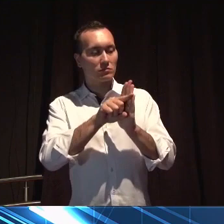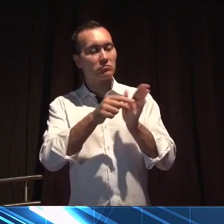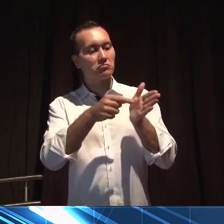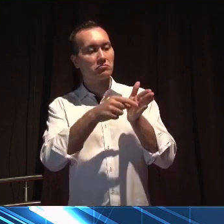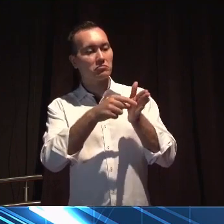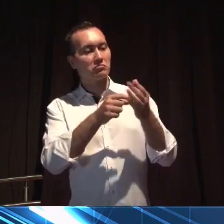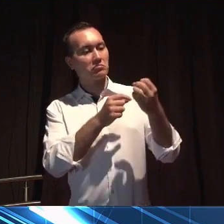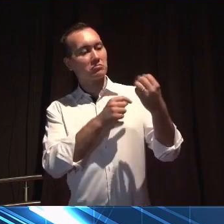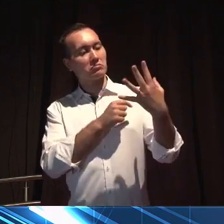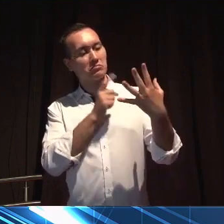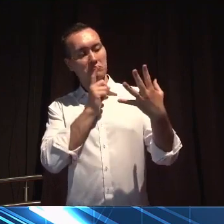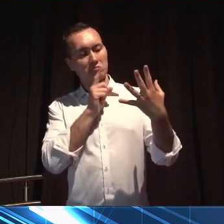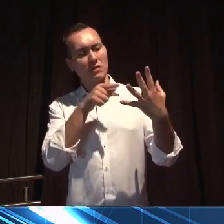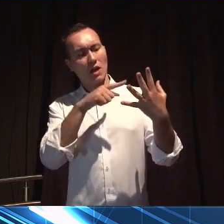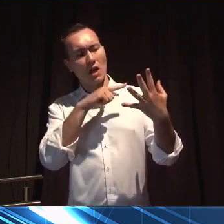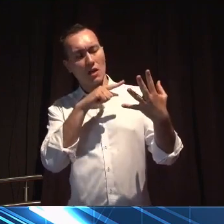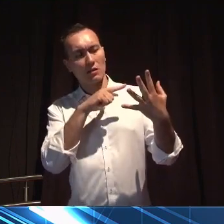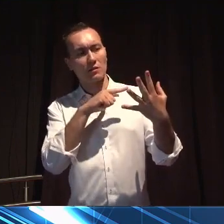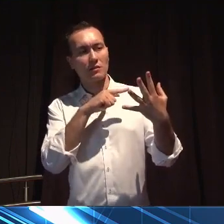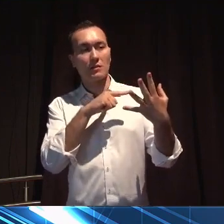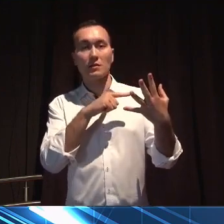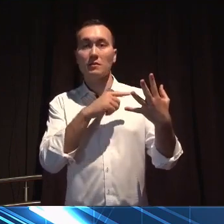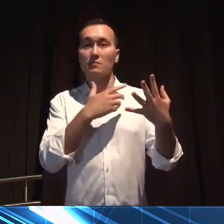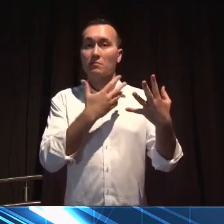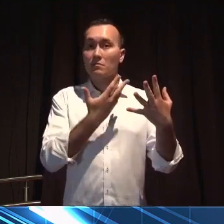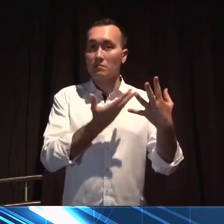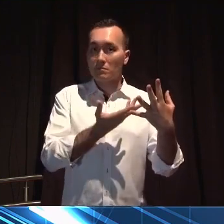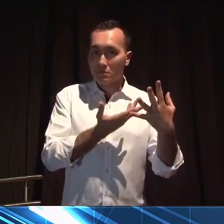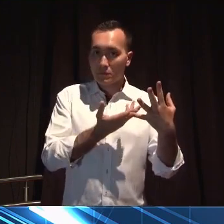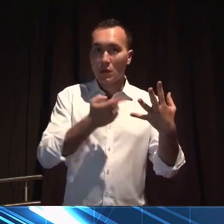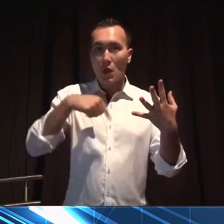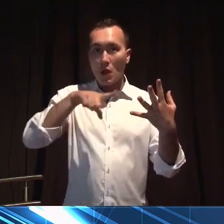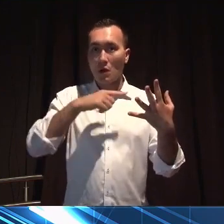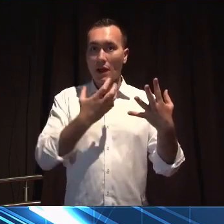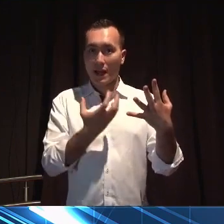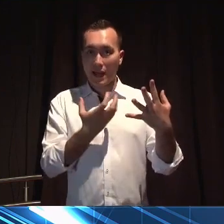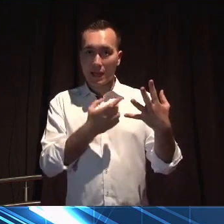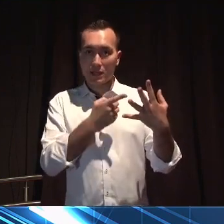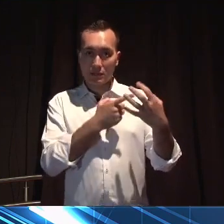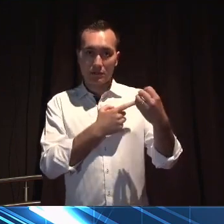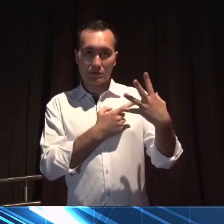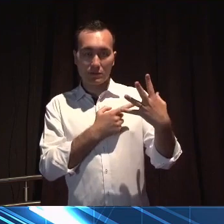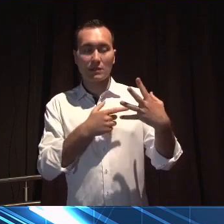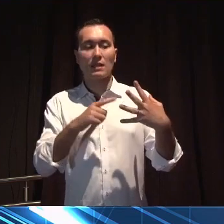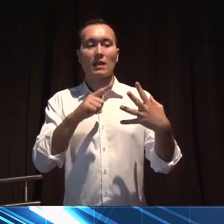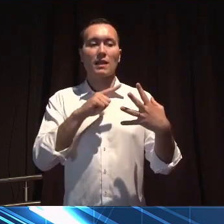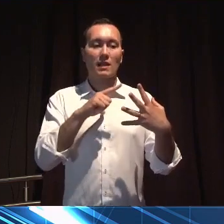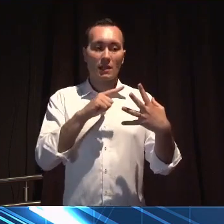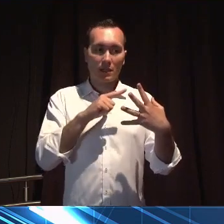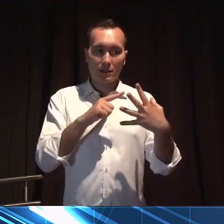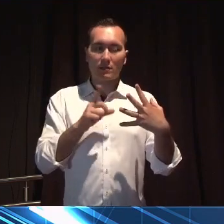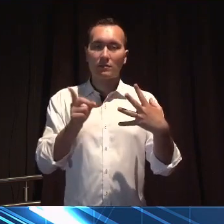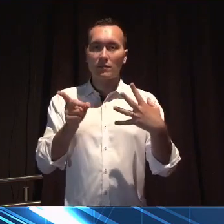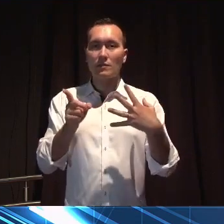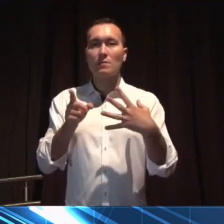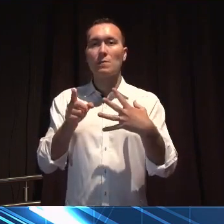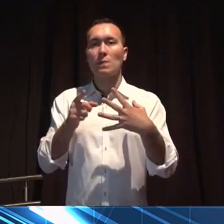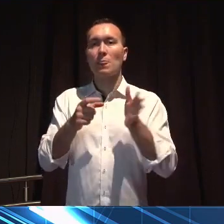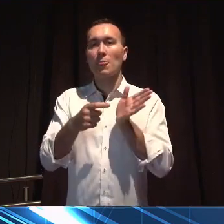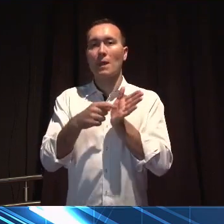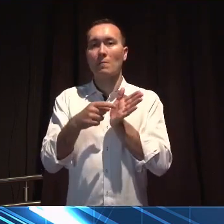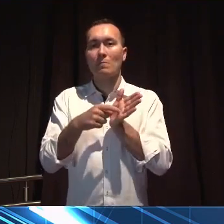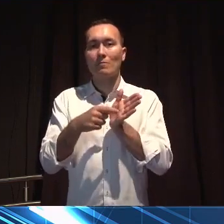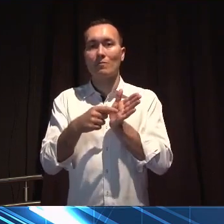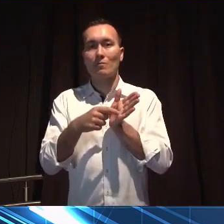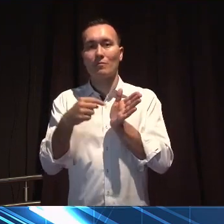aparecer na página, a gente tem um serviço de discover, basicamente uma rota lá que tu diz quais apps estão instaladas nesse tenant aqui.